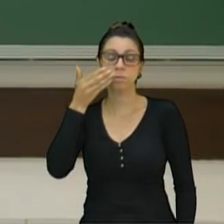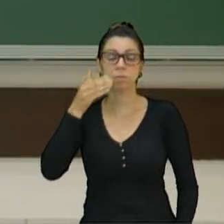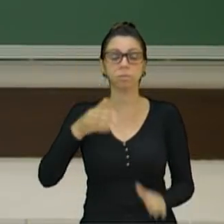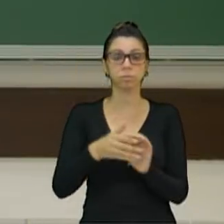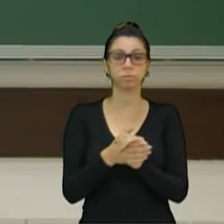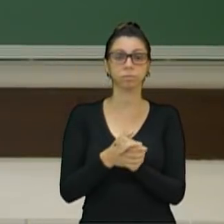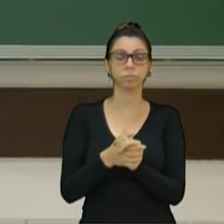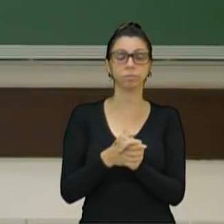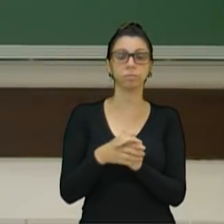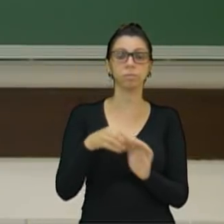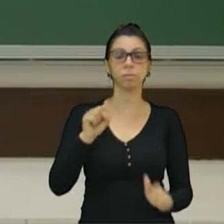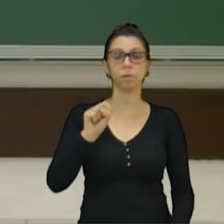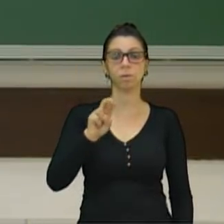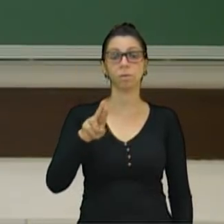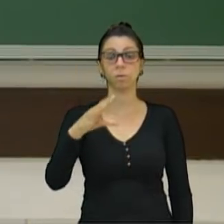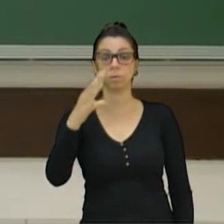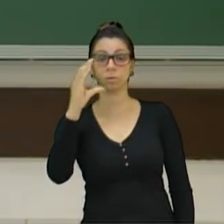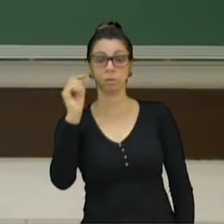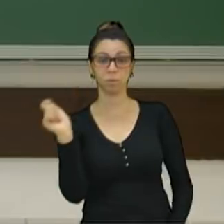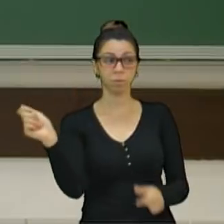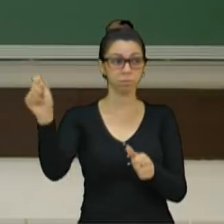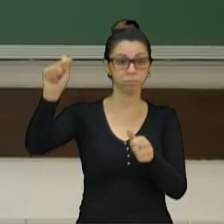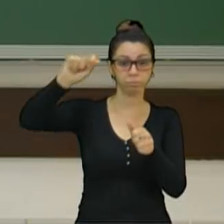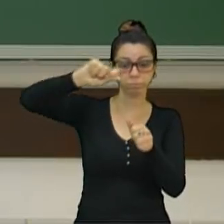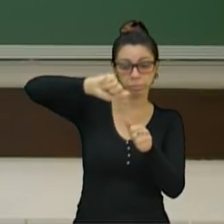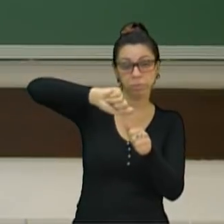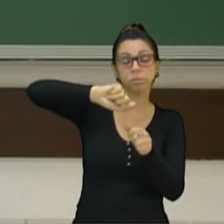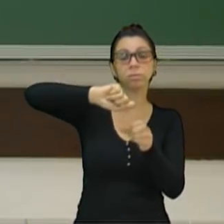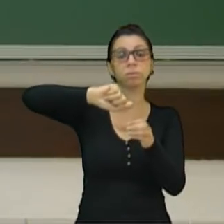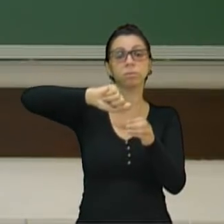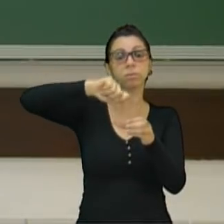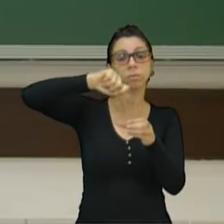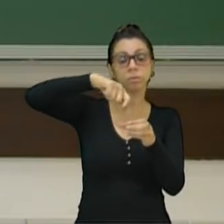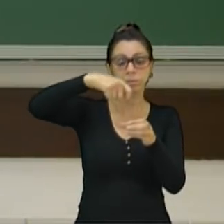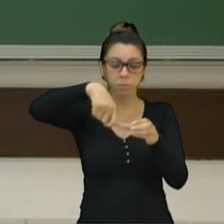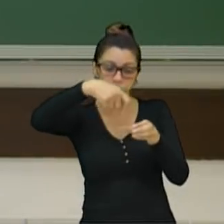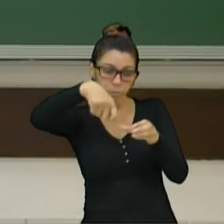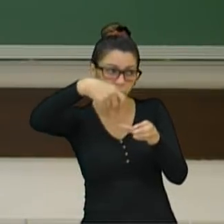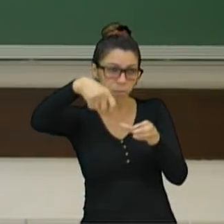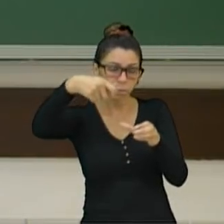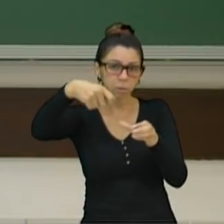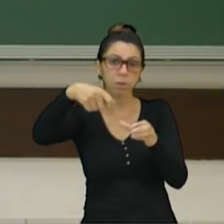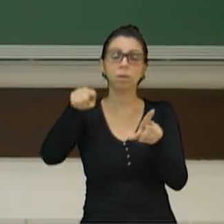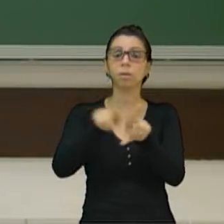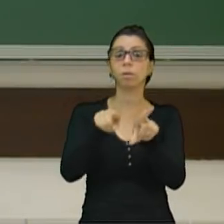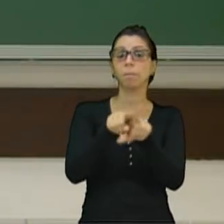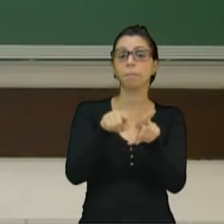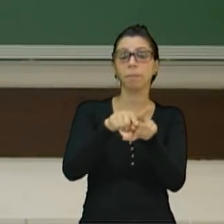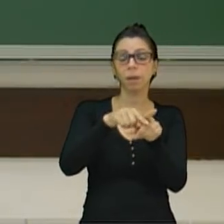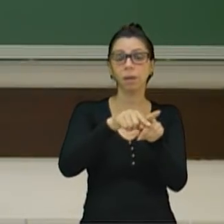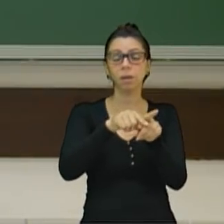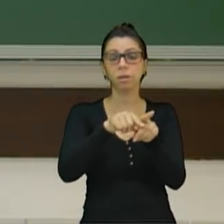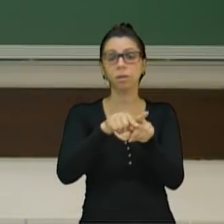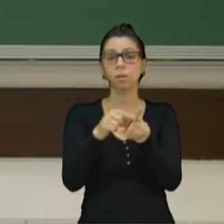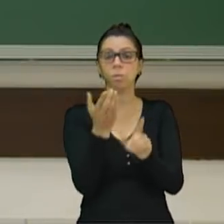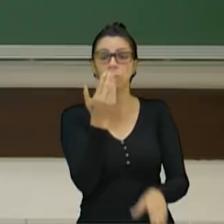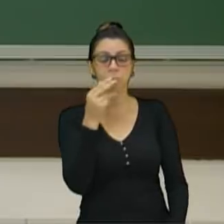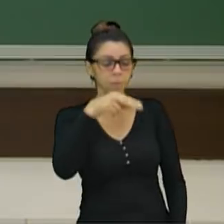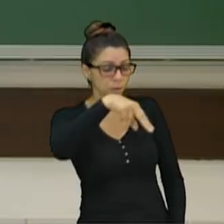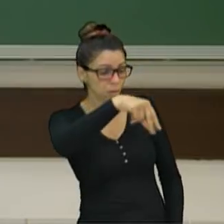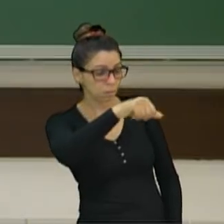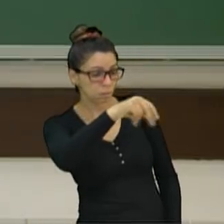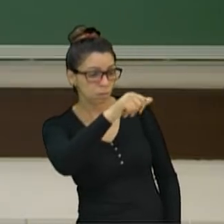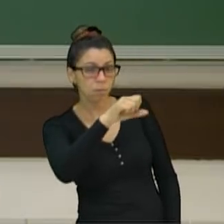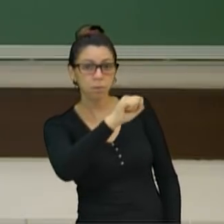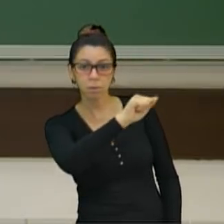nos alimentos para fazer um bolo, para deixar docinho, o sal que a gente coloca nos alimentos, né? Os alimentos não são propriamente